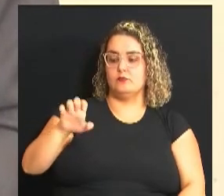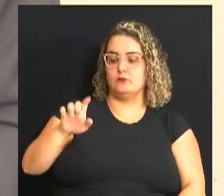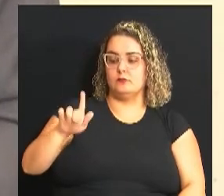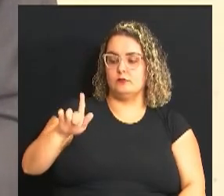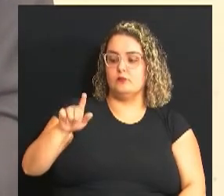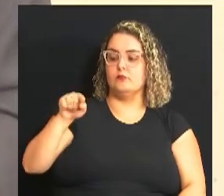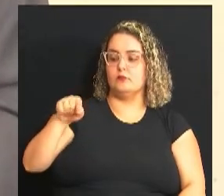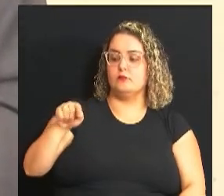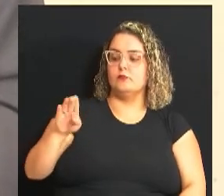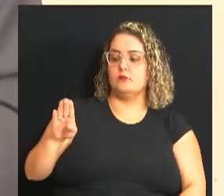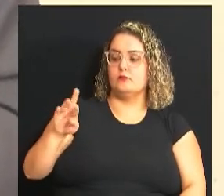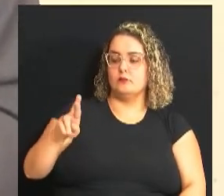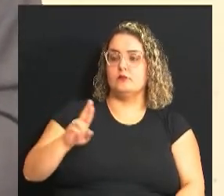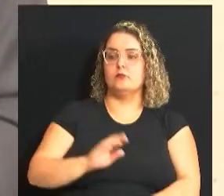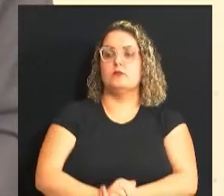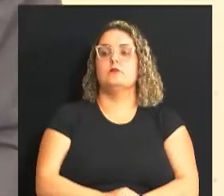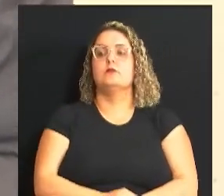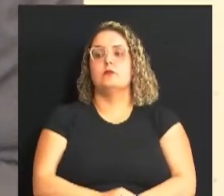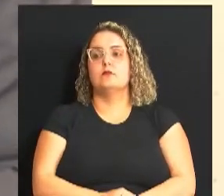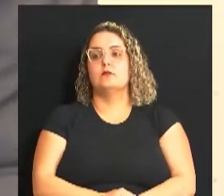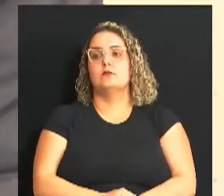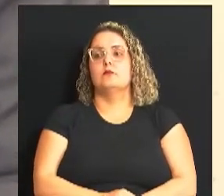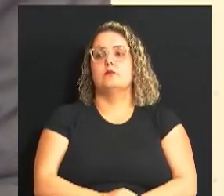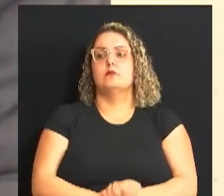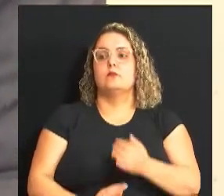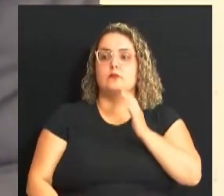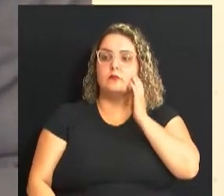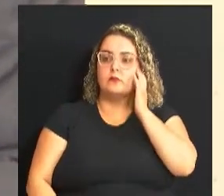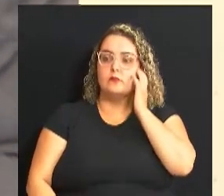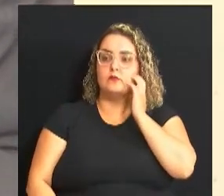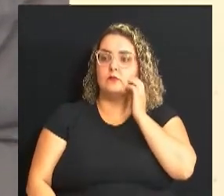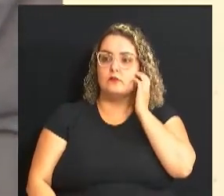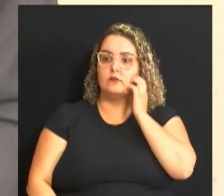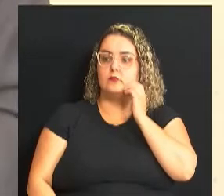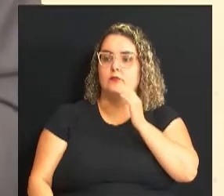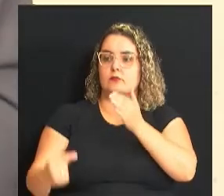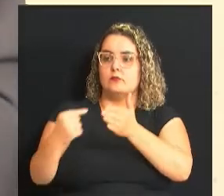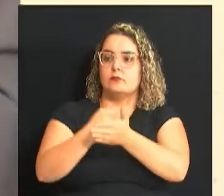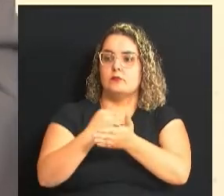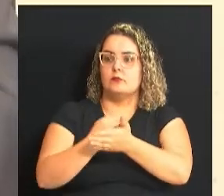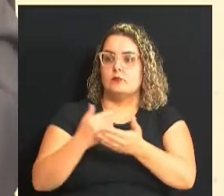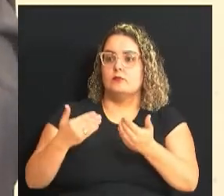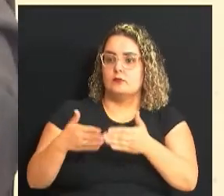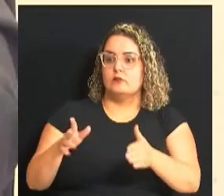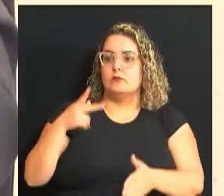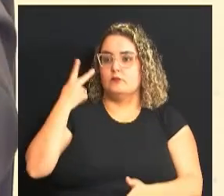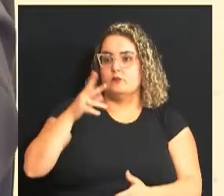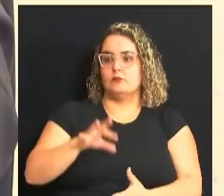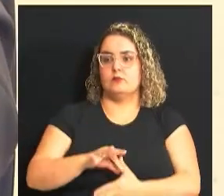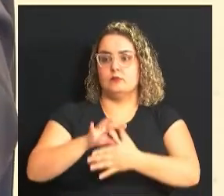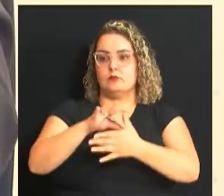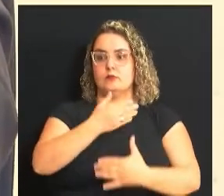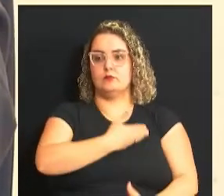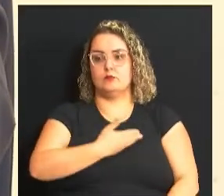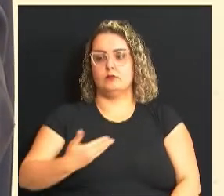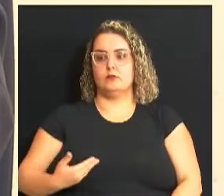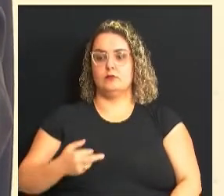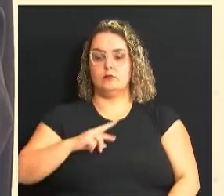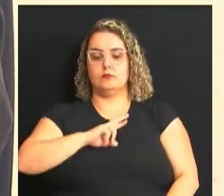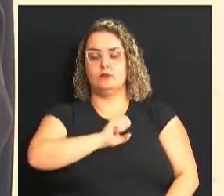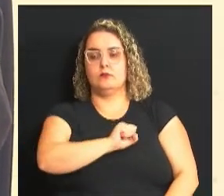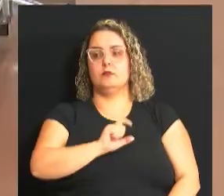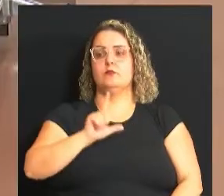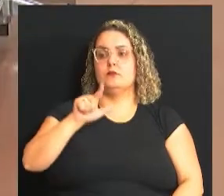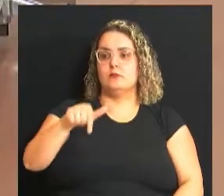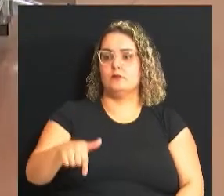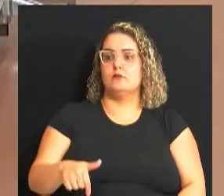www.campinas.sp.leg.br. Nós vamos recolher todos os questionamentos. Eu queria abrir a palavra ao nosso líder de governo. E aí depois